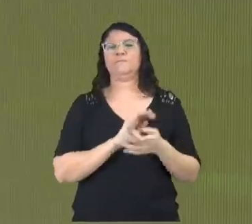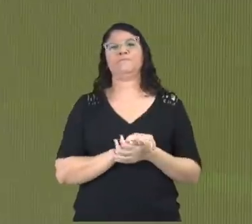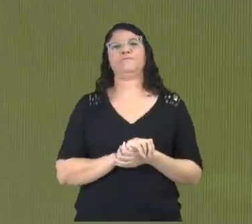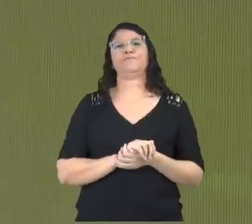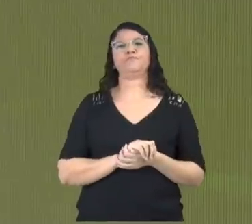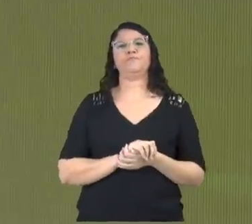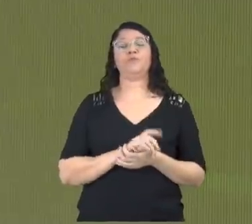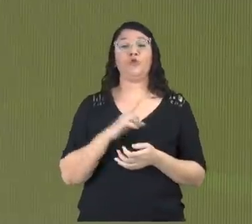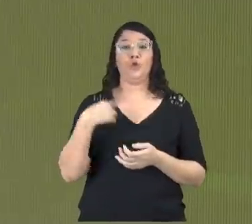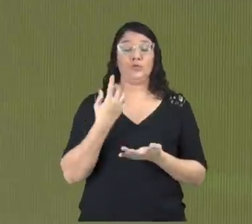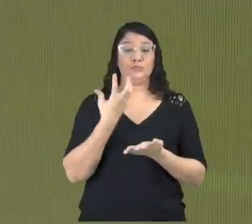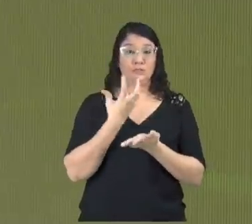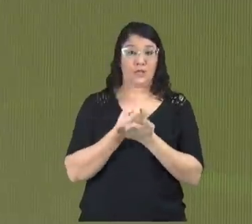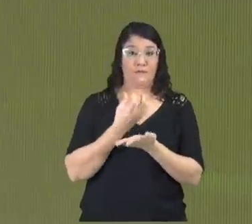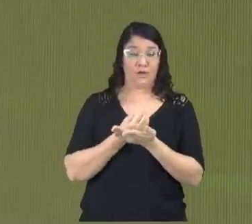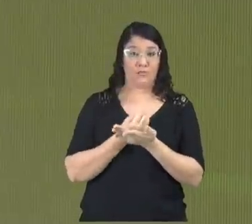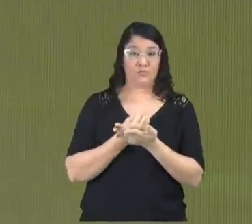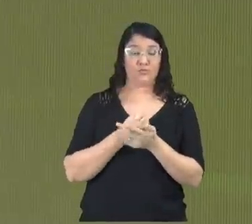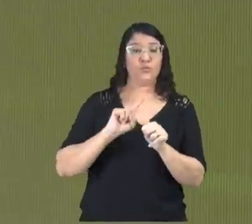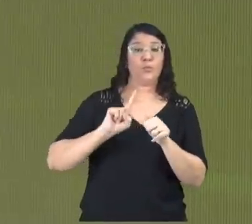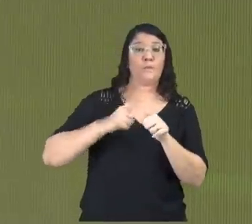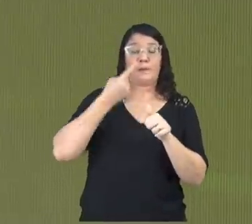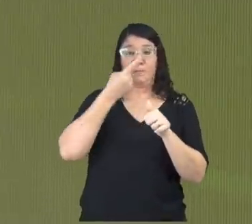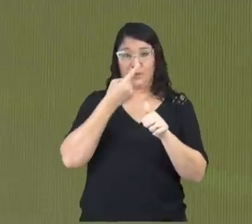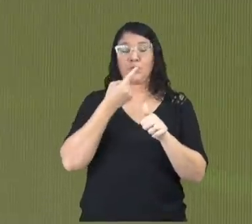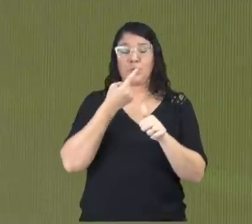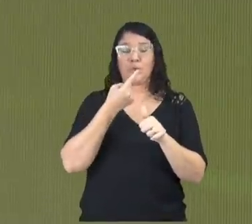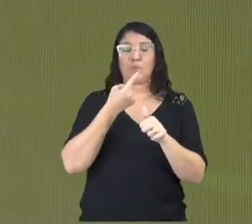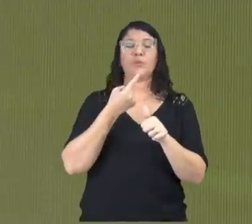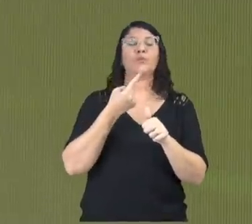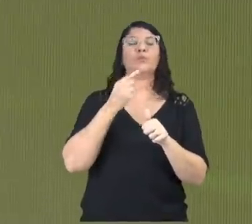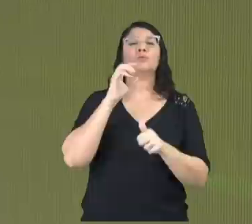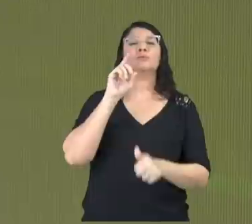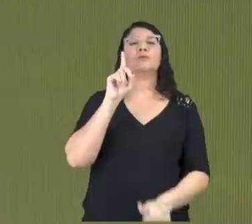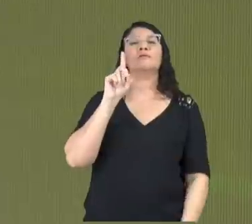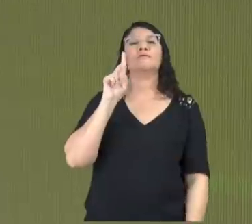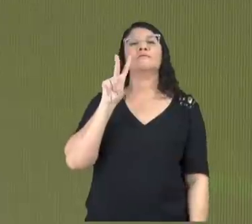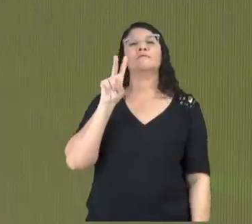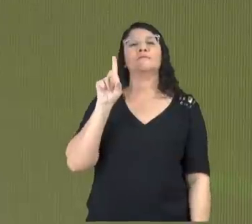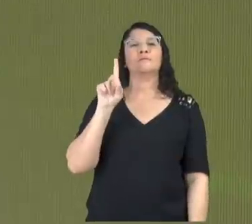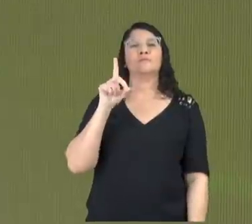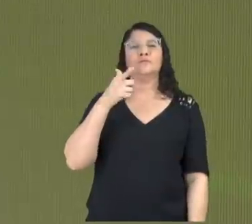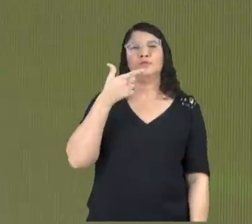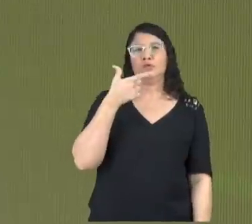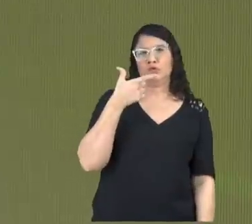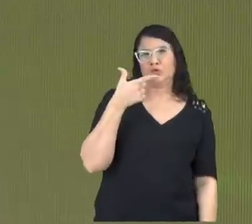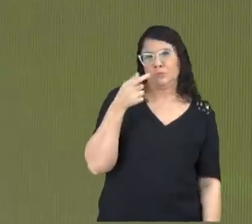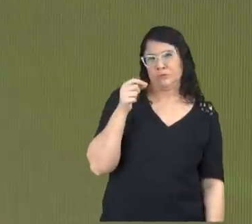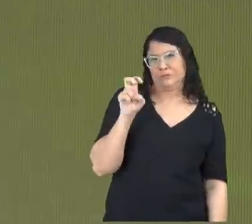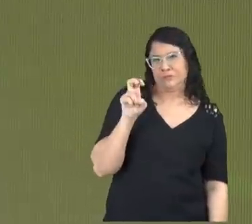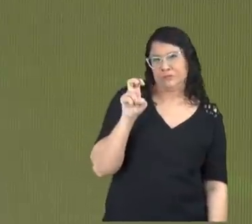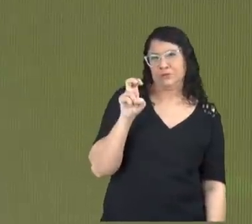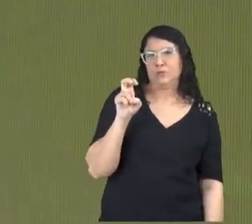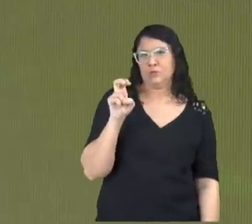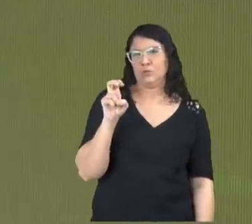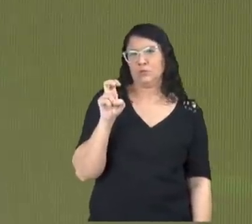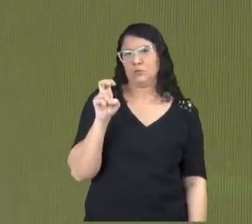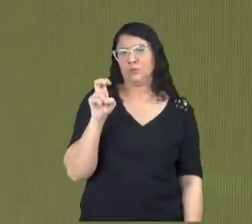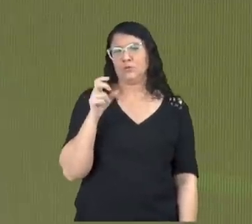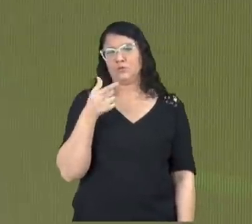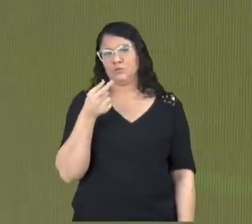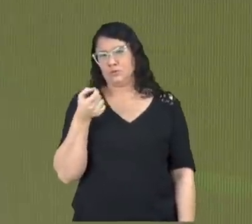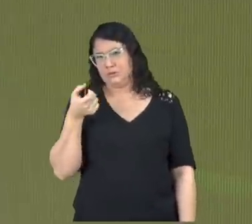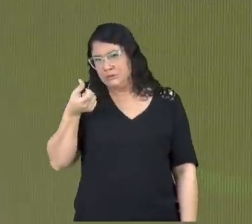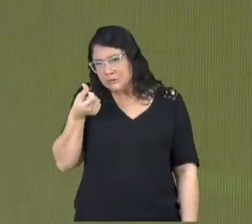quando nós gravamos o primeiro álbum da Cidade Viva, quando foi, Marcinho, 2005, 2006?